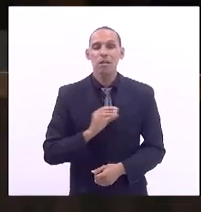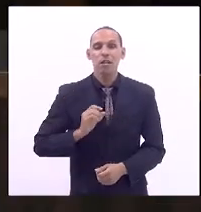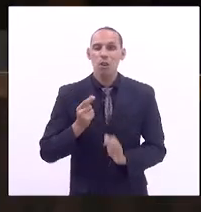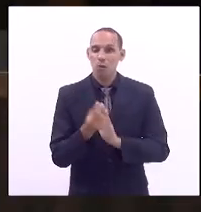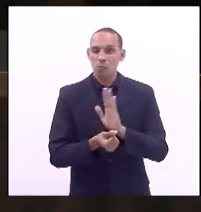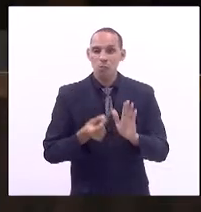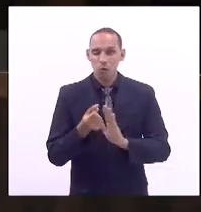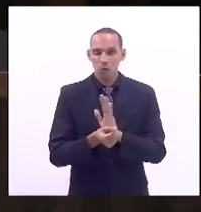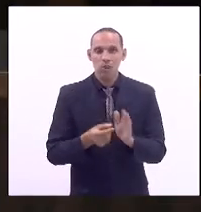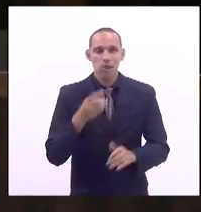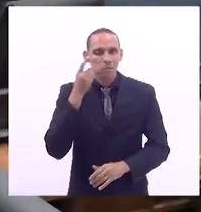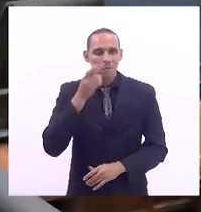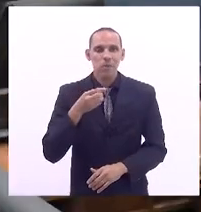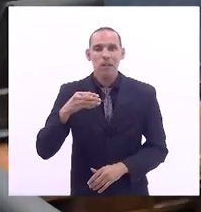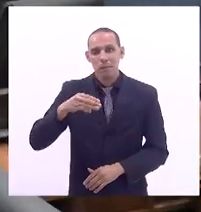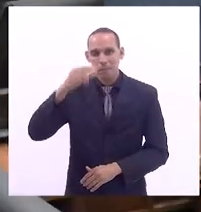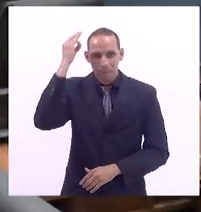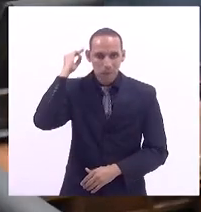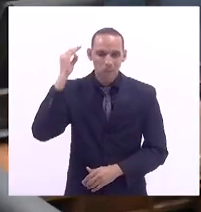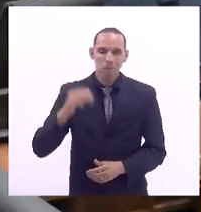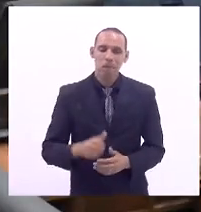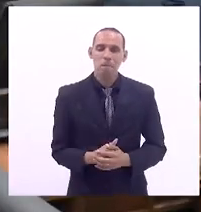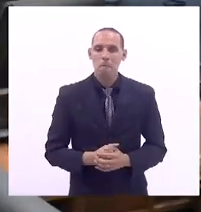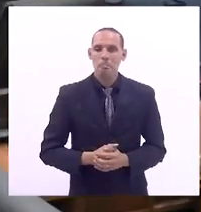de orçamento Deputado Márcio Pacheco